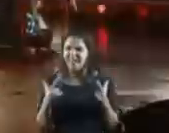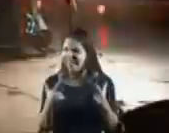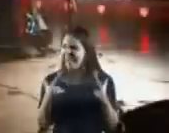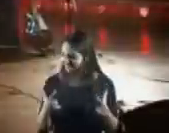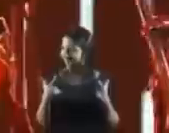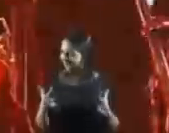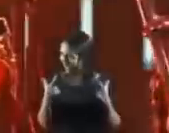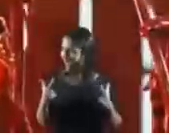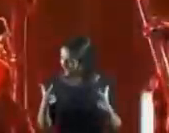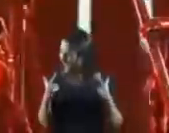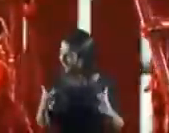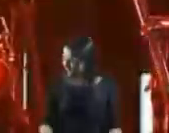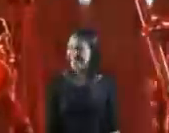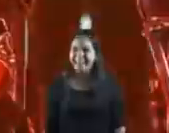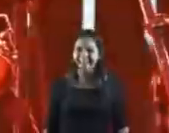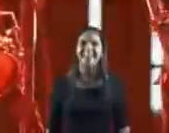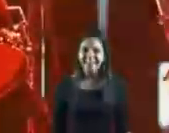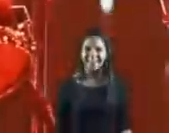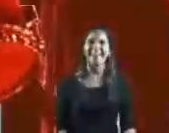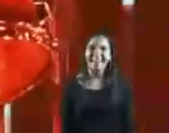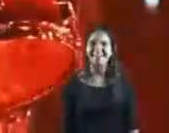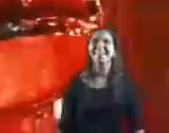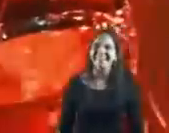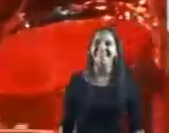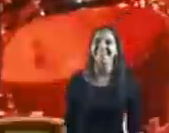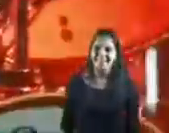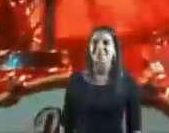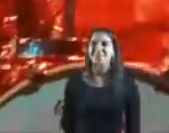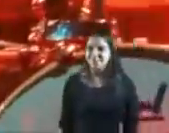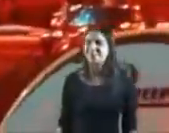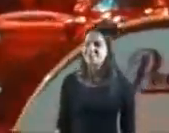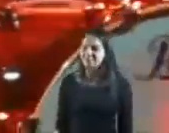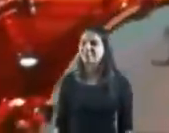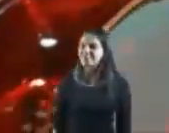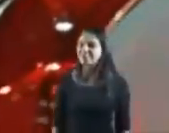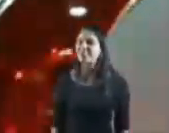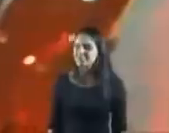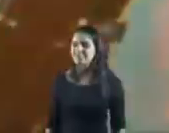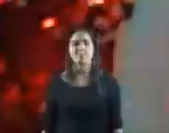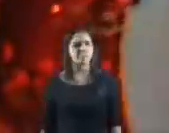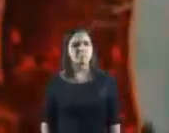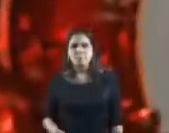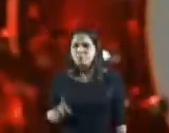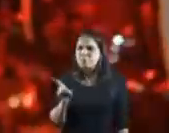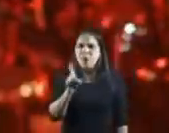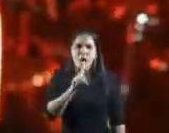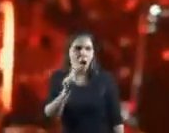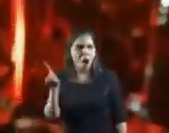Não